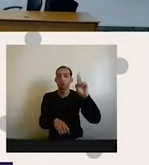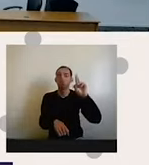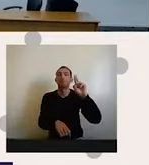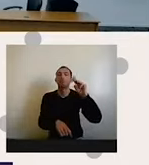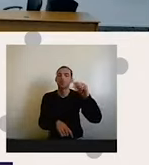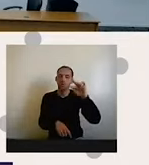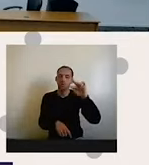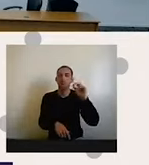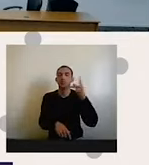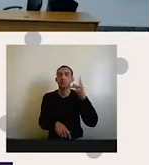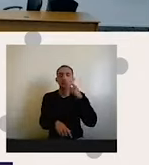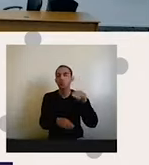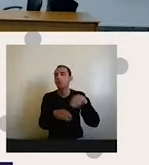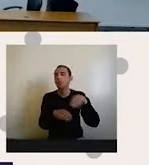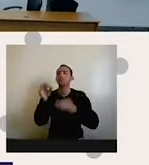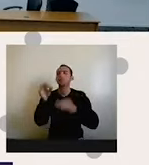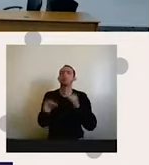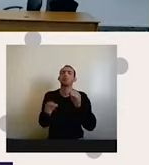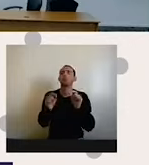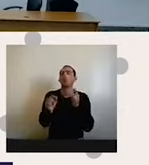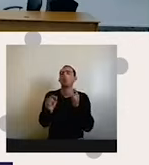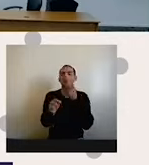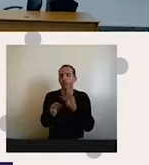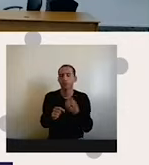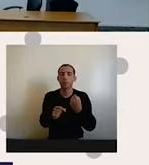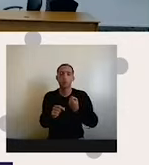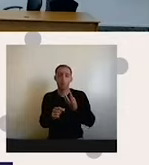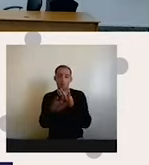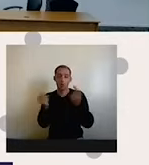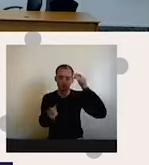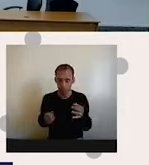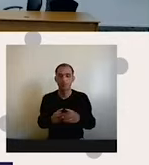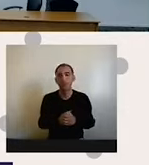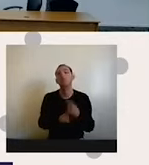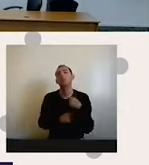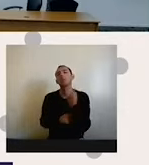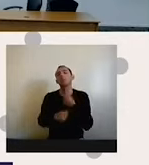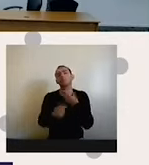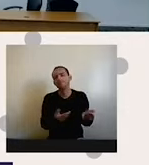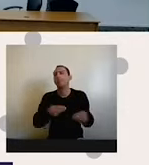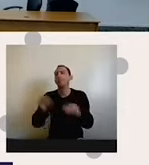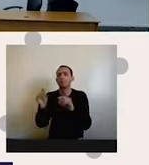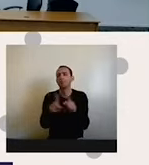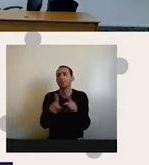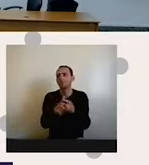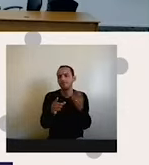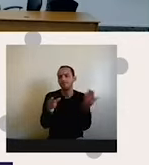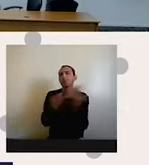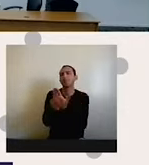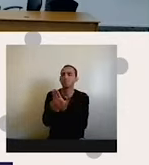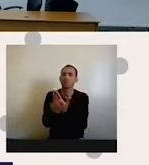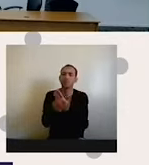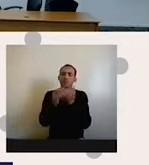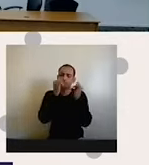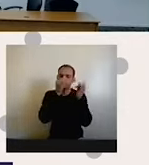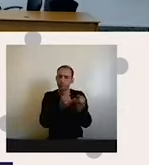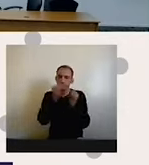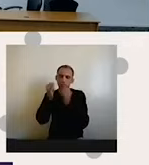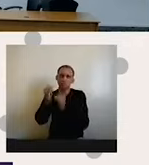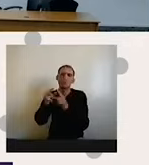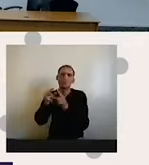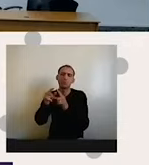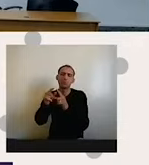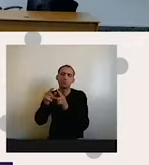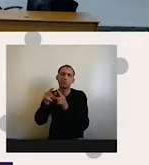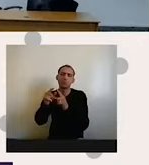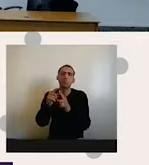nós levantamos também processos individuais. Então, se uma empresa tem muitos processos individuais de assédio, é um dado